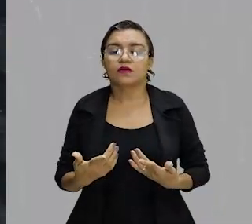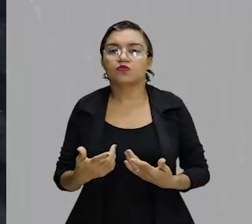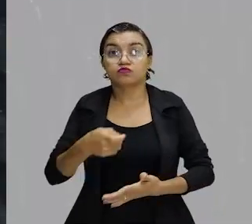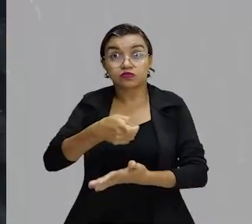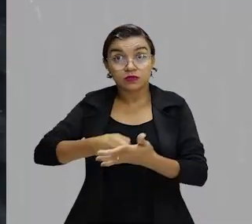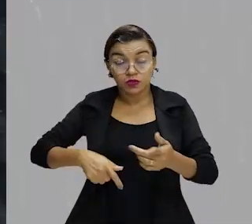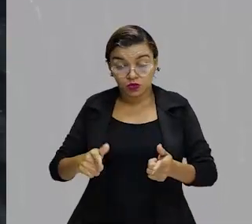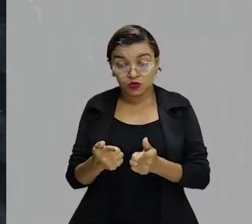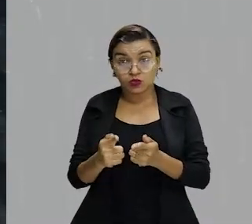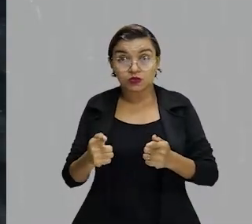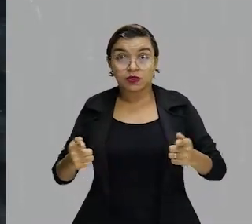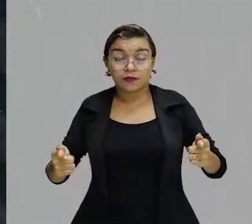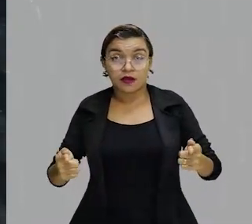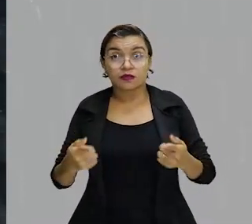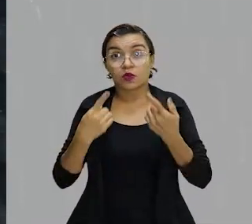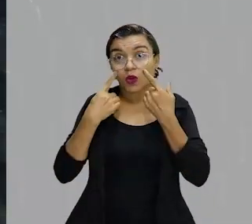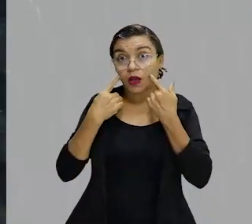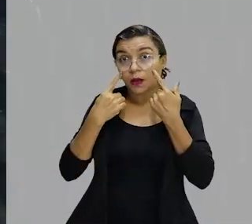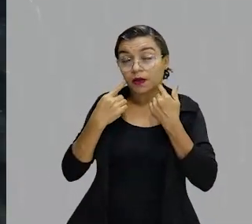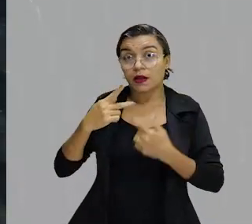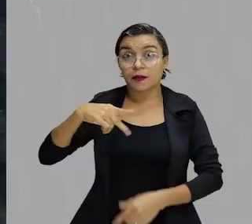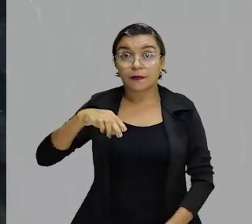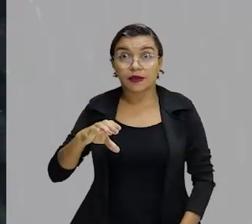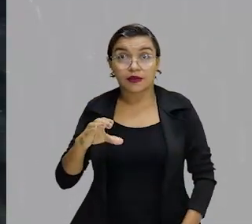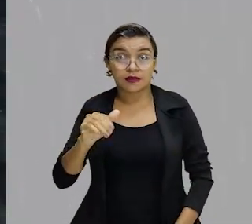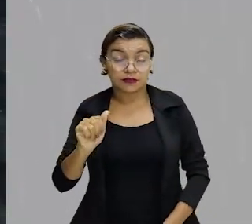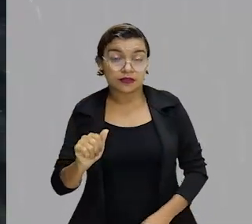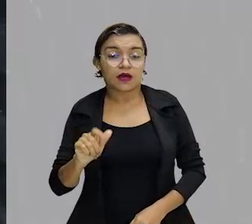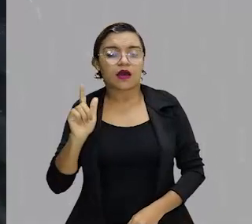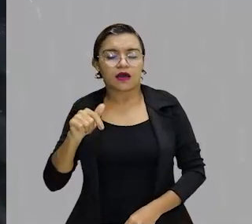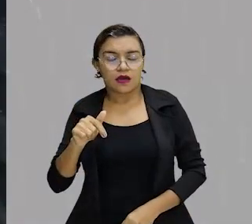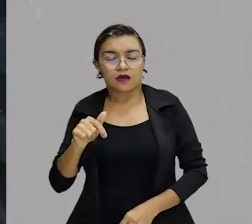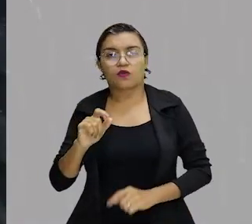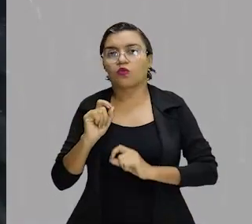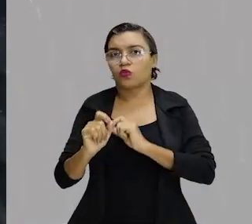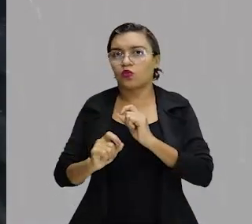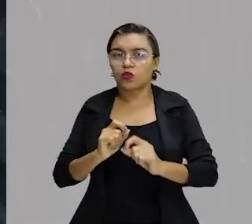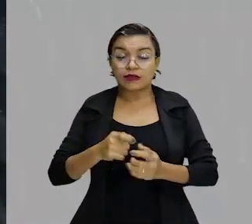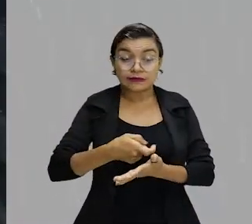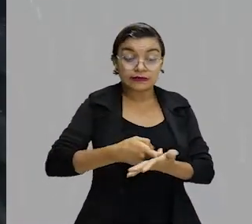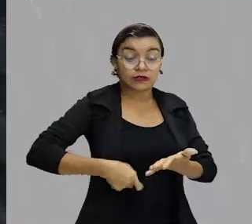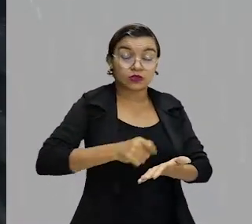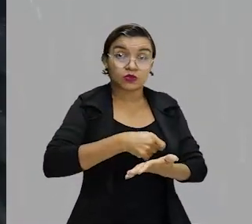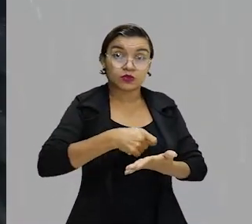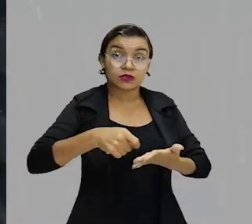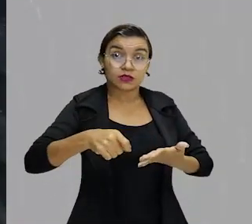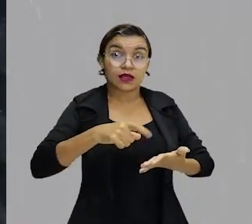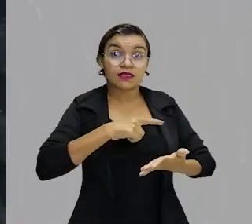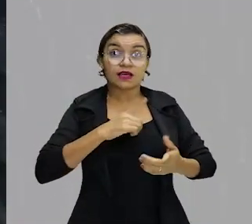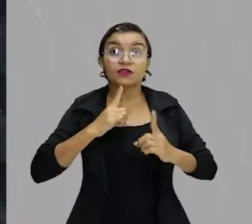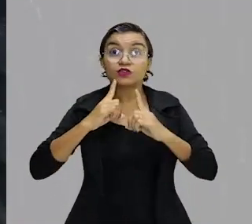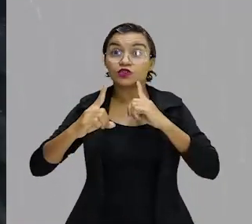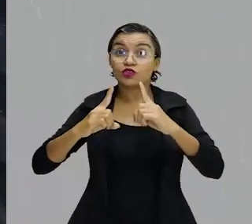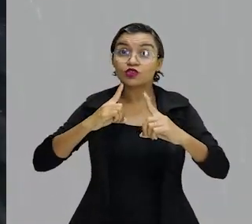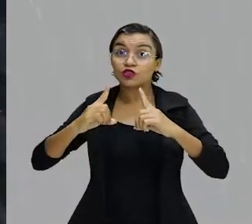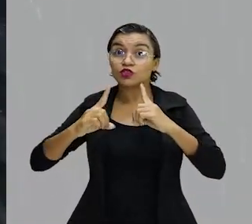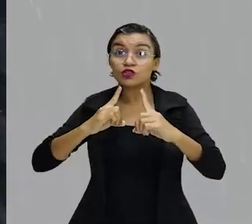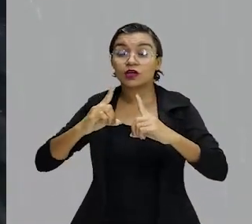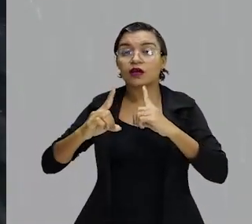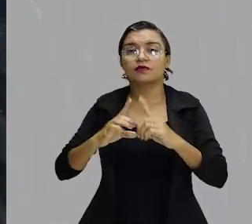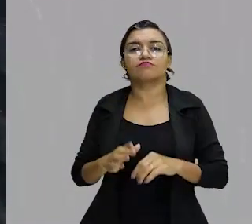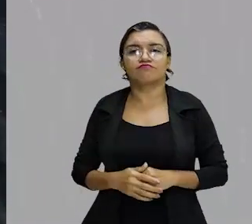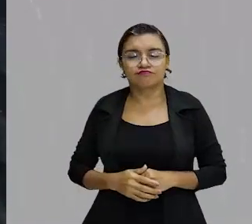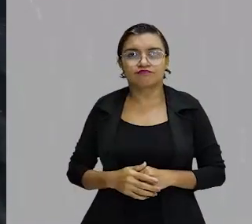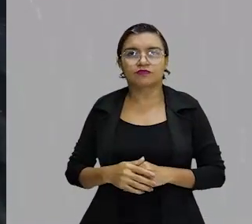dramático, ou o drama, as peças, são textos normalmente escritos com diálogos, com o propósito